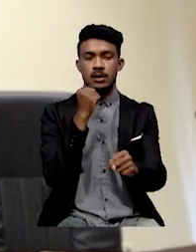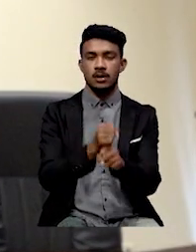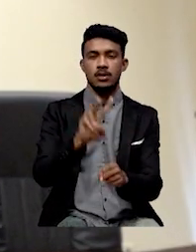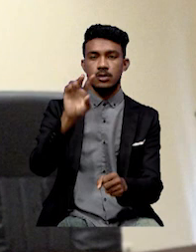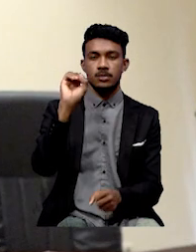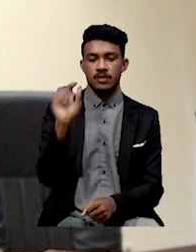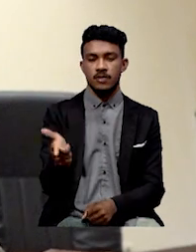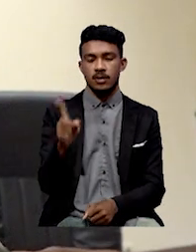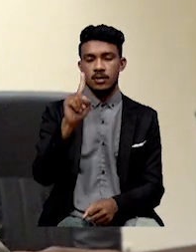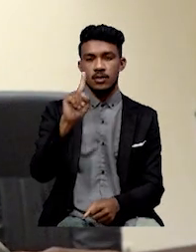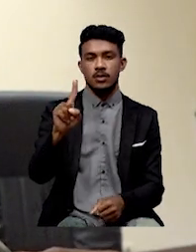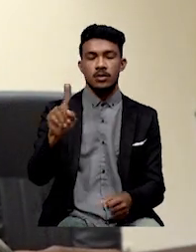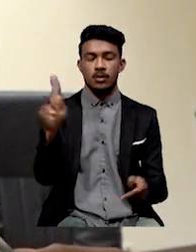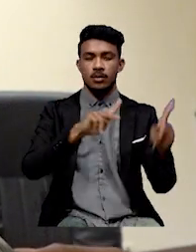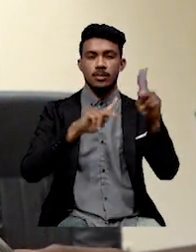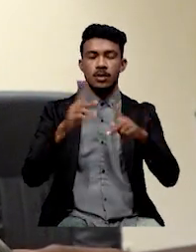neve manan hamutu